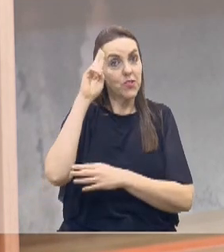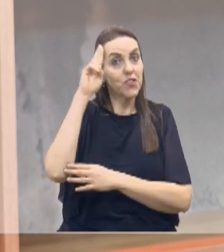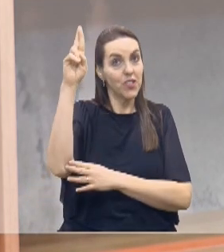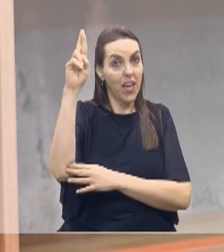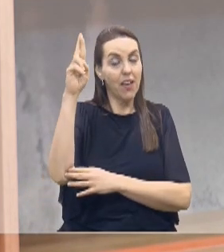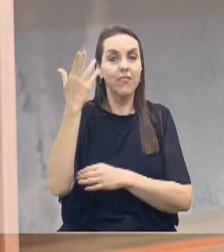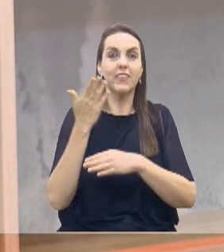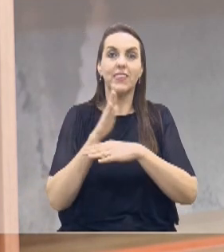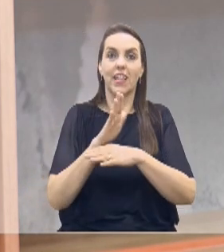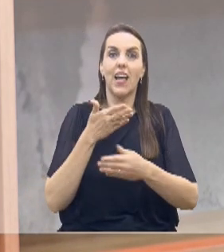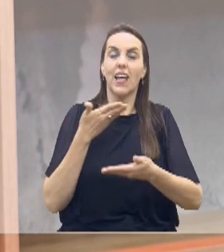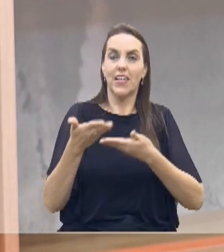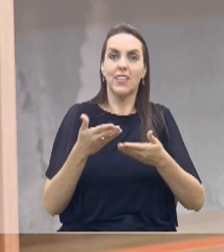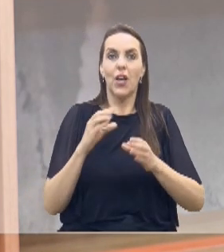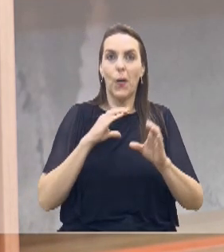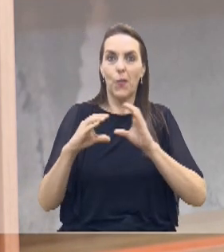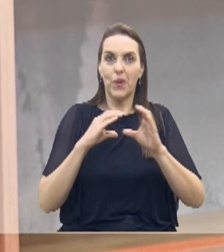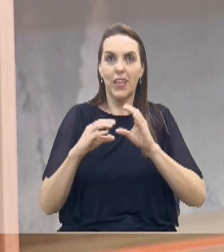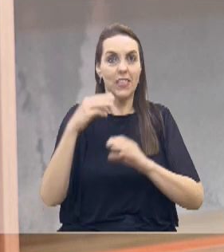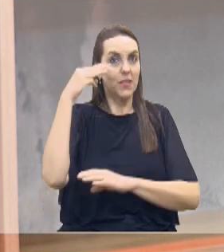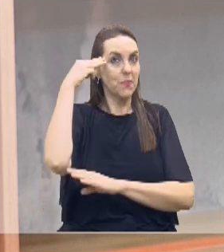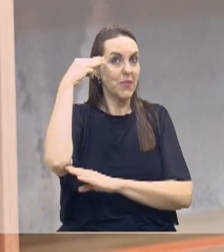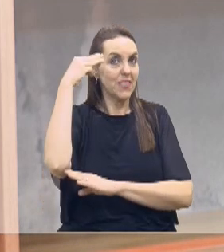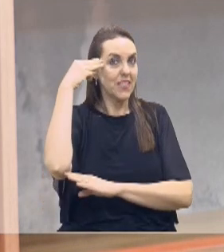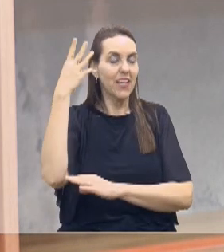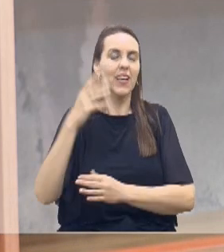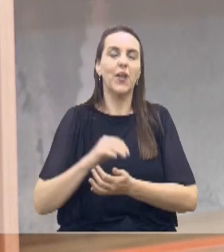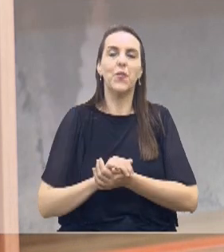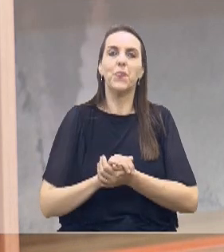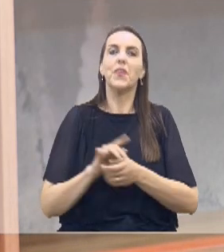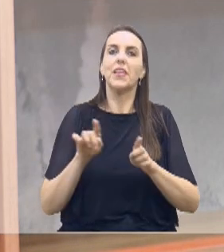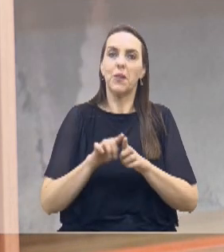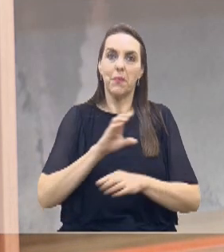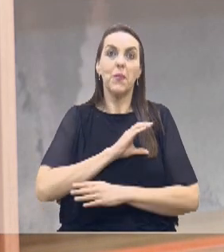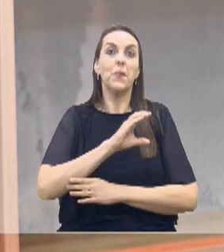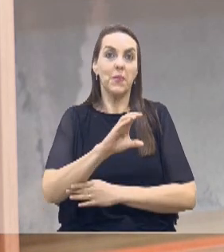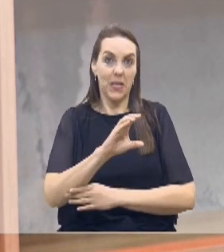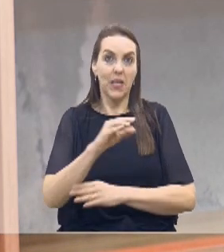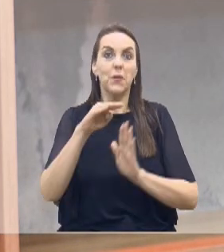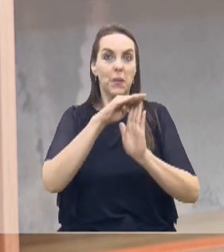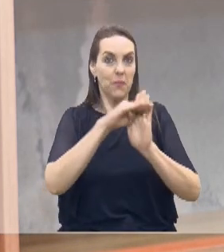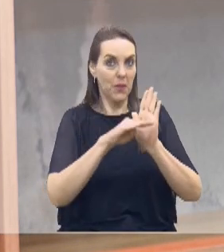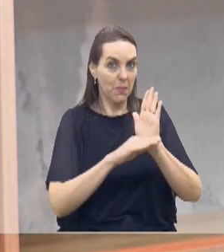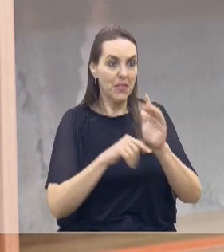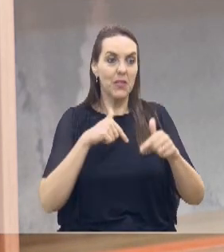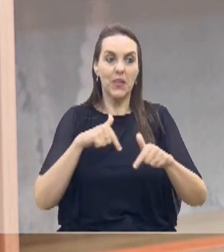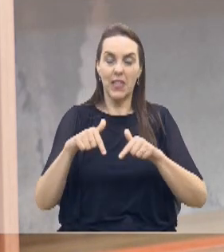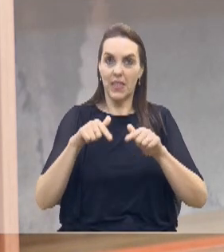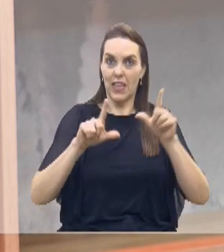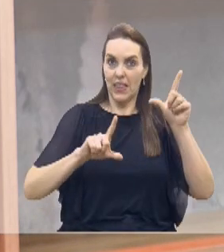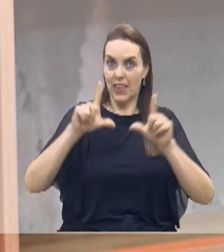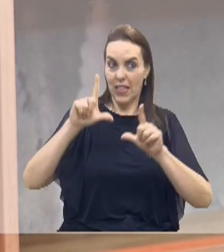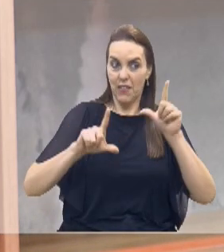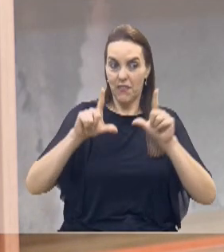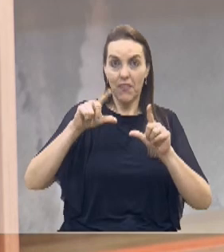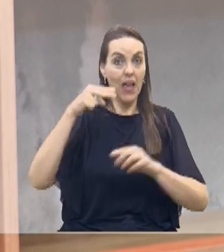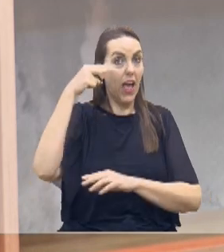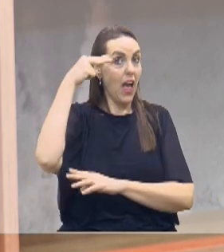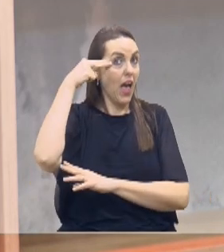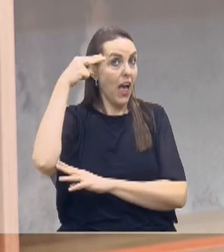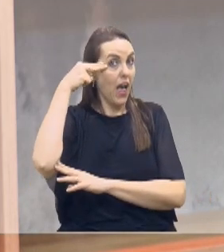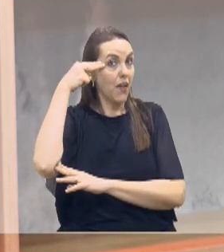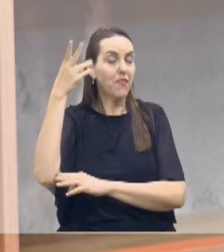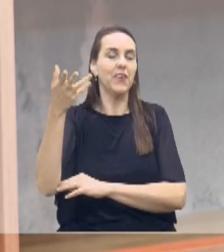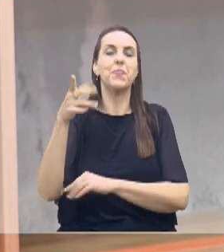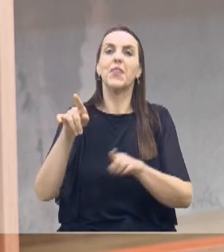Comunicação Social da Casa, Marcelo De Gregori, a coordenadora de programação aqui da TV, onde estamos, a Rafa Daros,